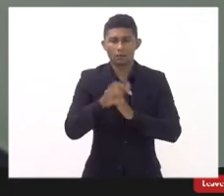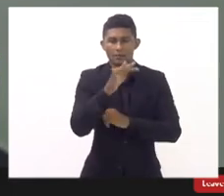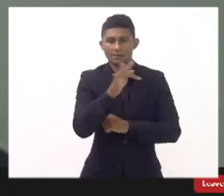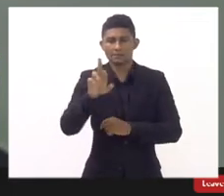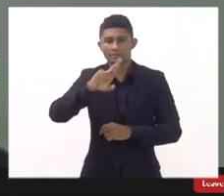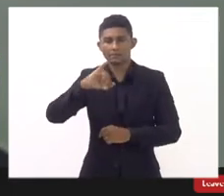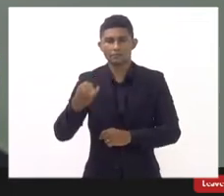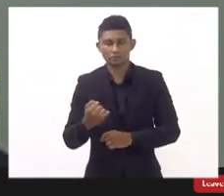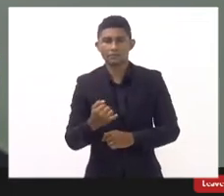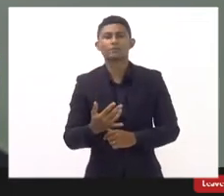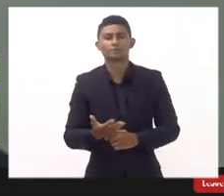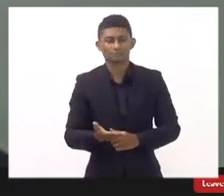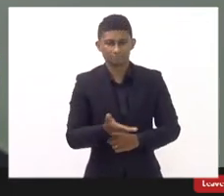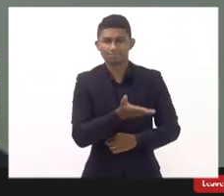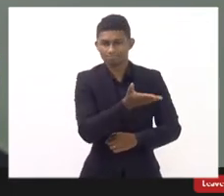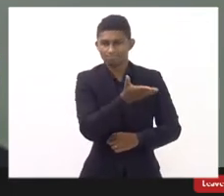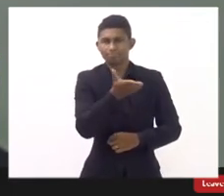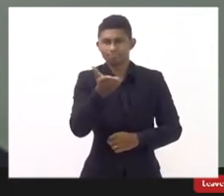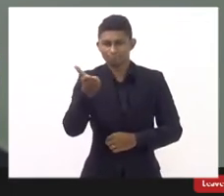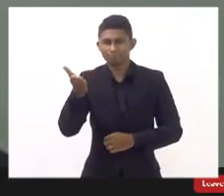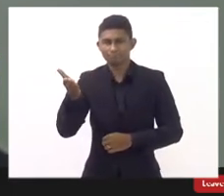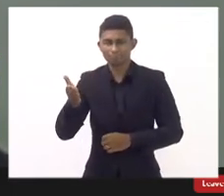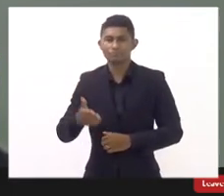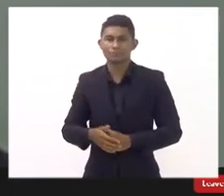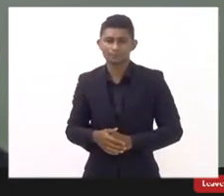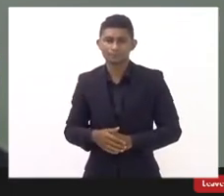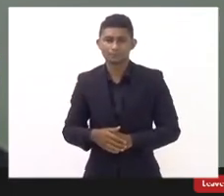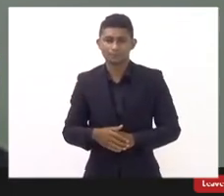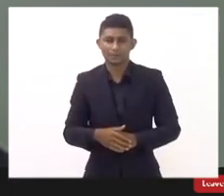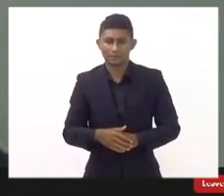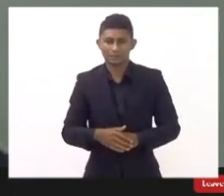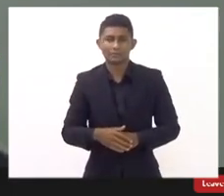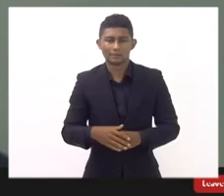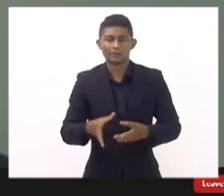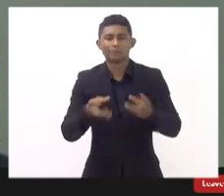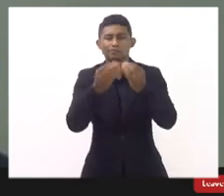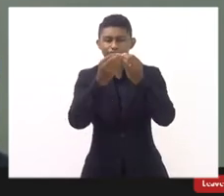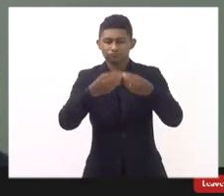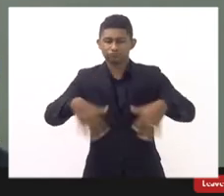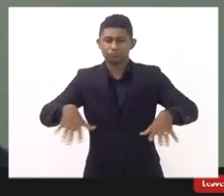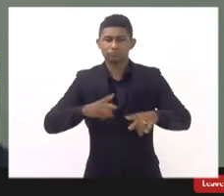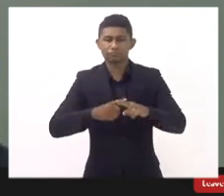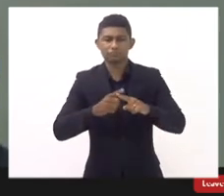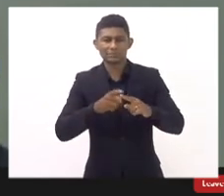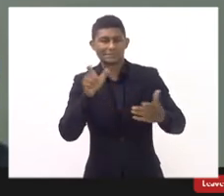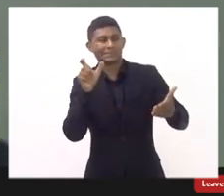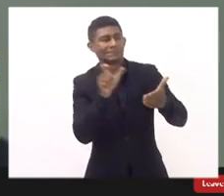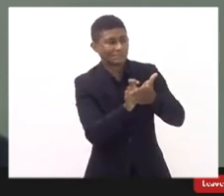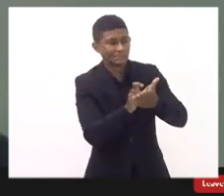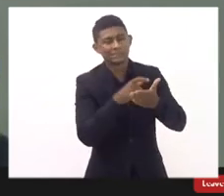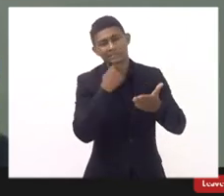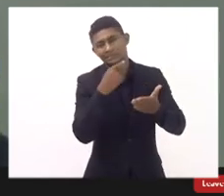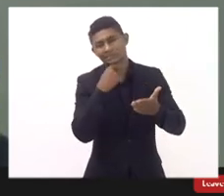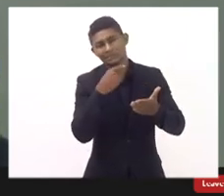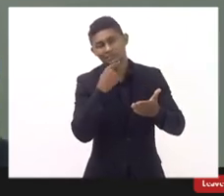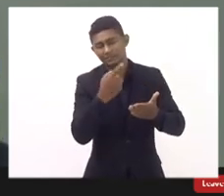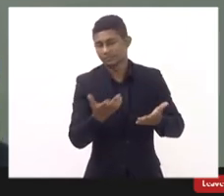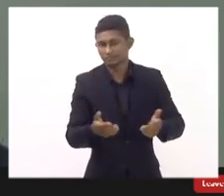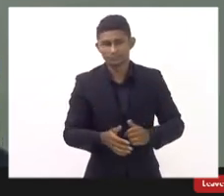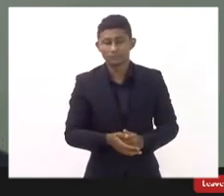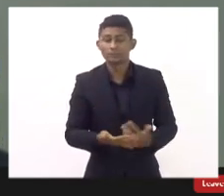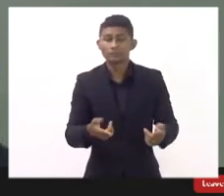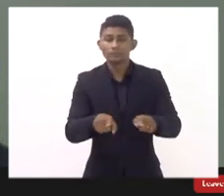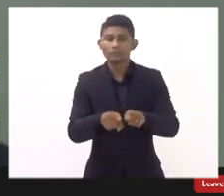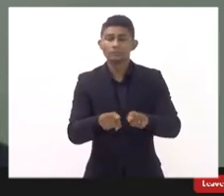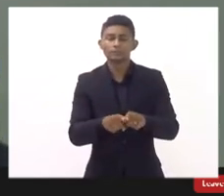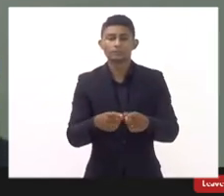vulneráveis por conta da questão do passe livre para o subsequente. E aí, só para poder ilustrar a questão dos